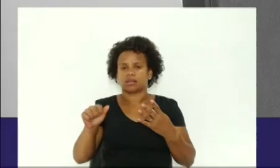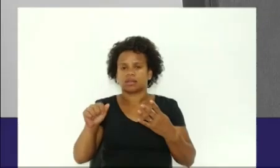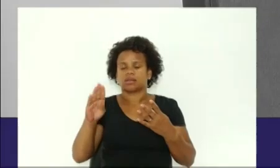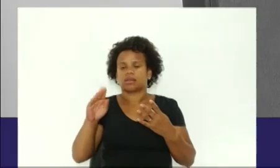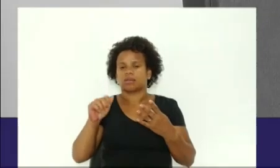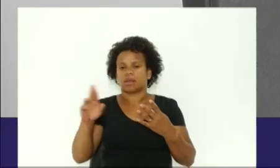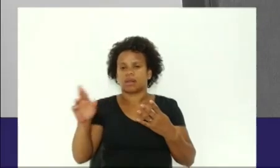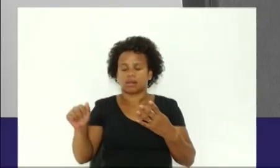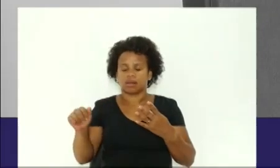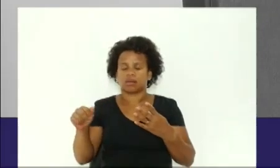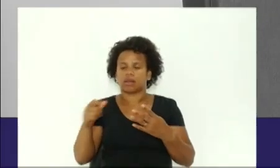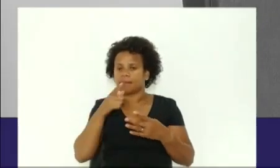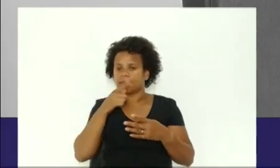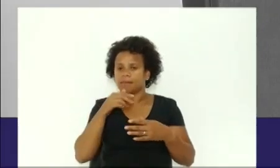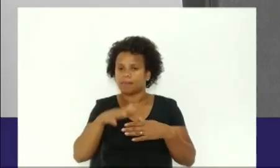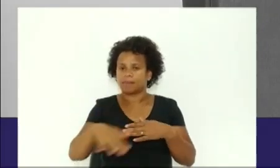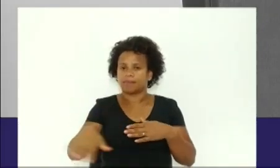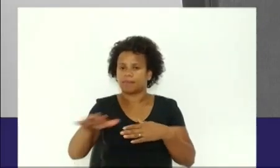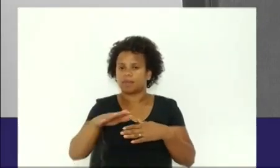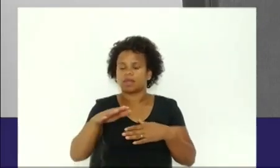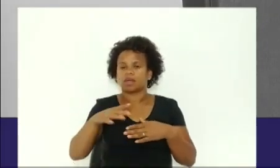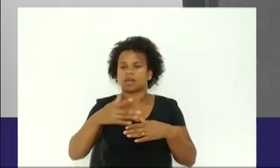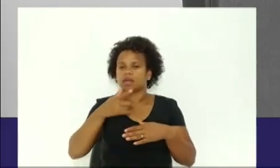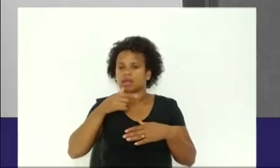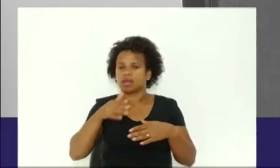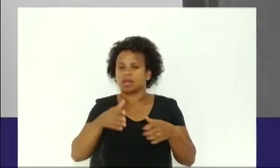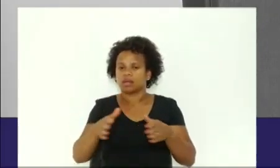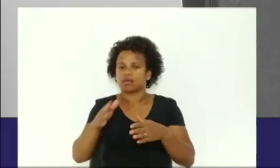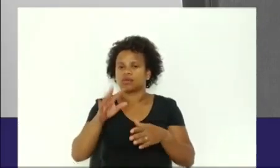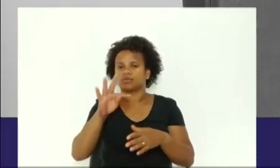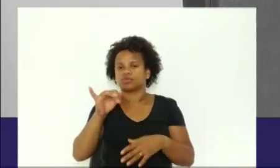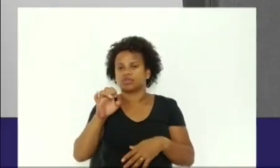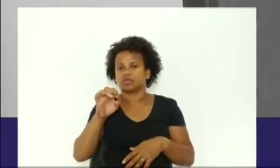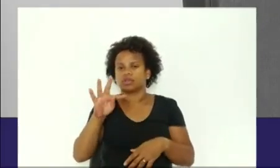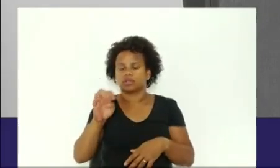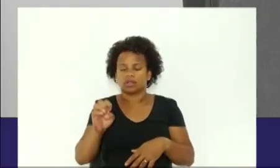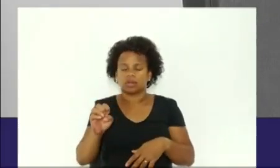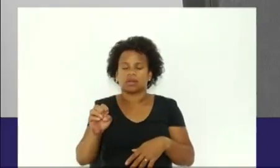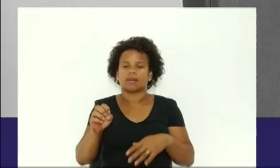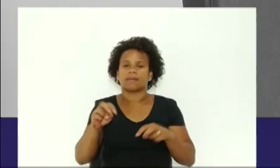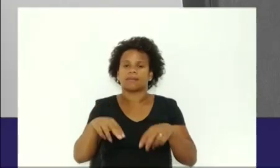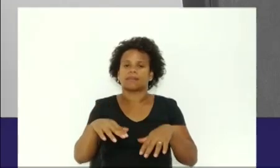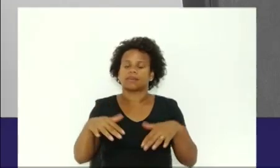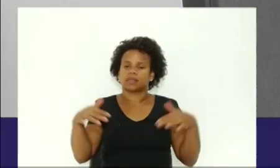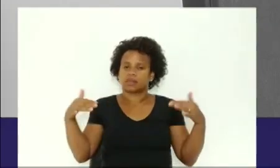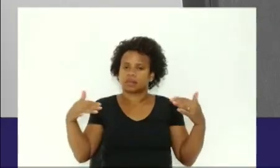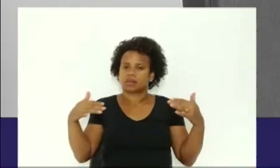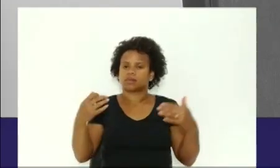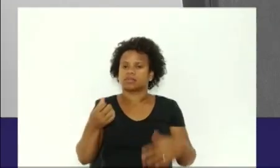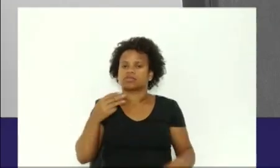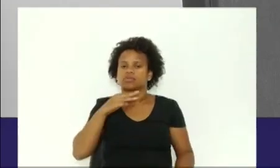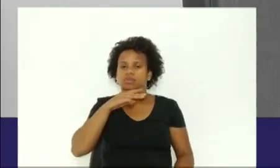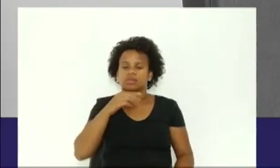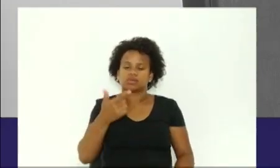Tietê. Plenário, vereador Laurindo Isidoro Jaqueta, 6 de março de 2023,